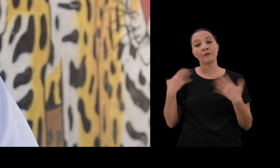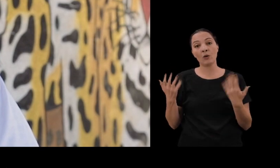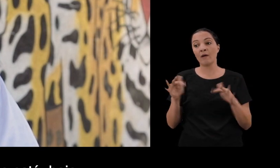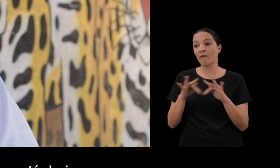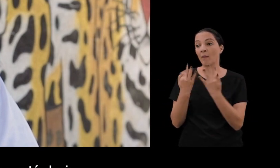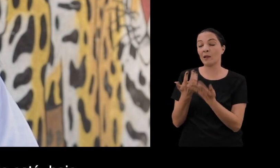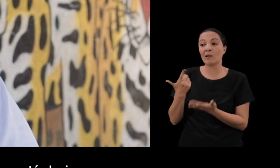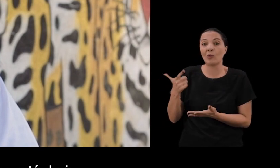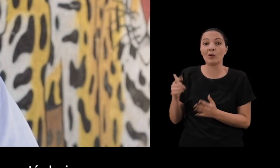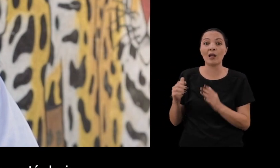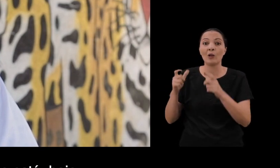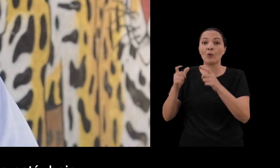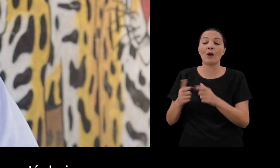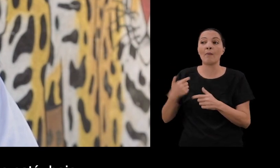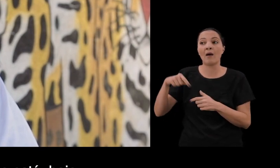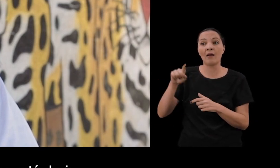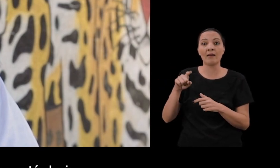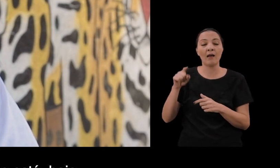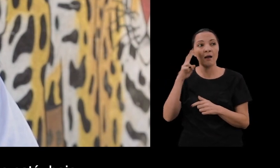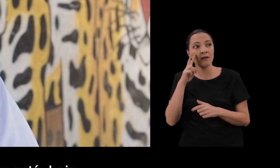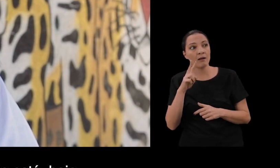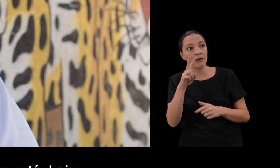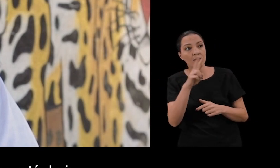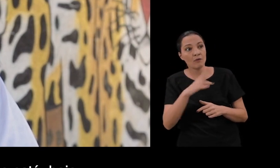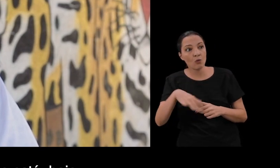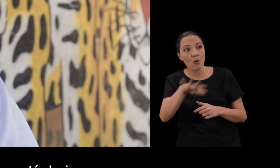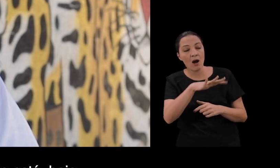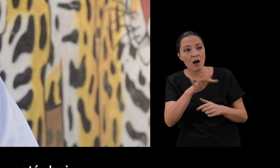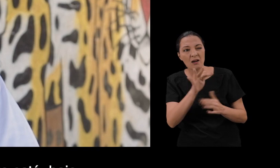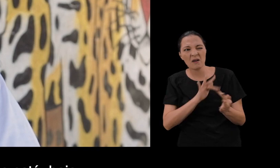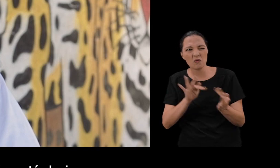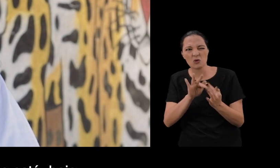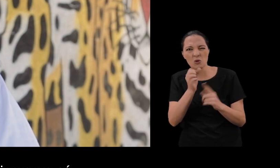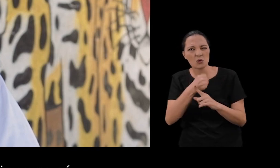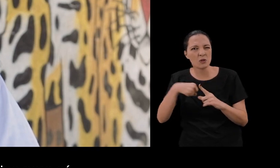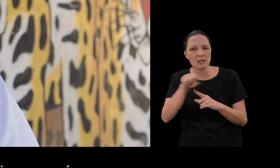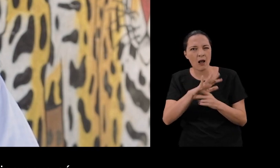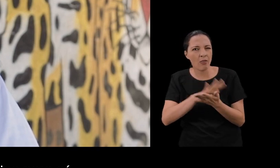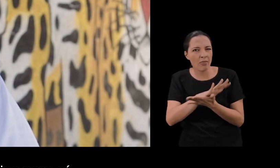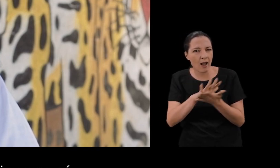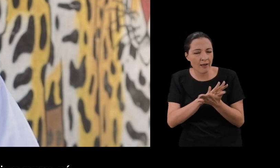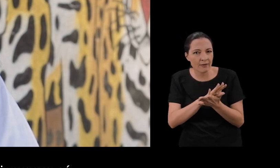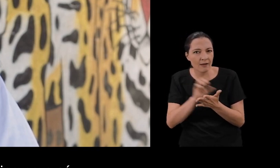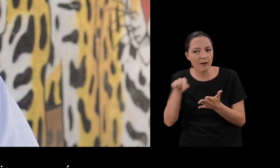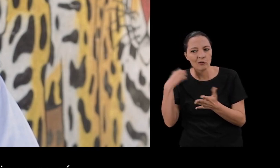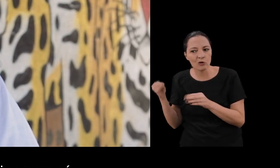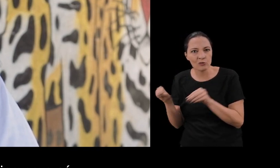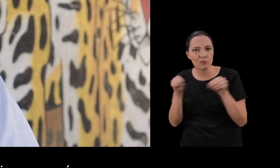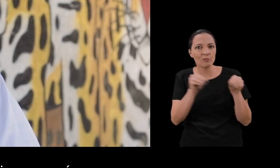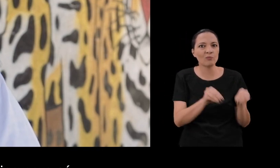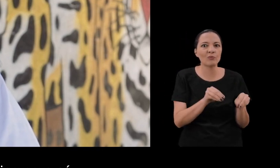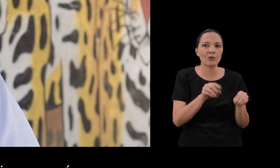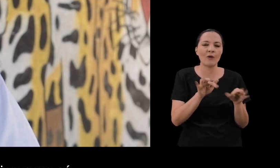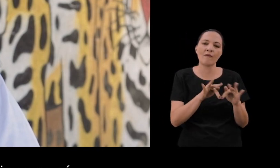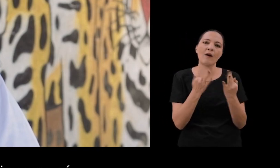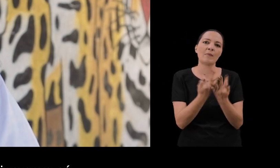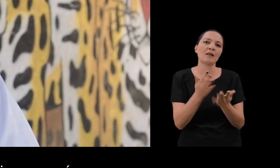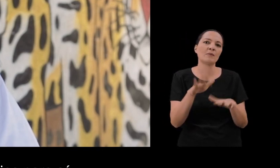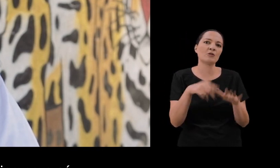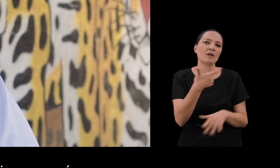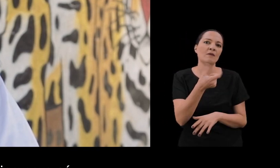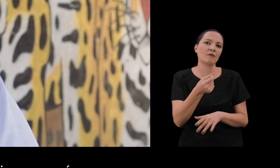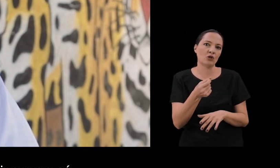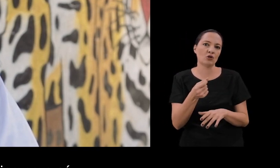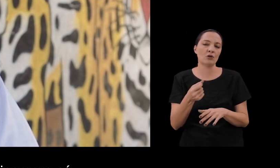para onde ir, virou essa área que a gente está hoje, que não cumpria sua função social, e vieram cerca de 20 famílias para cá. Aí,